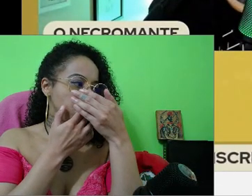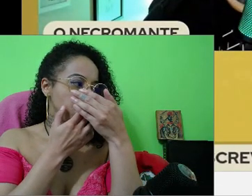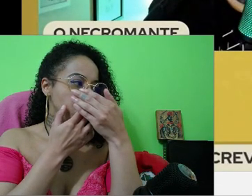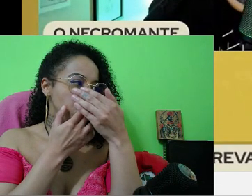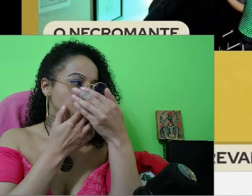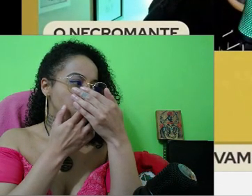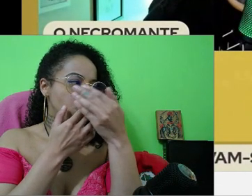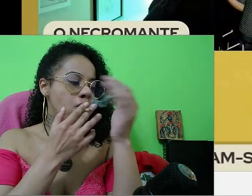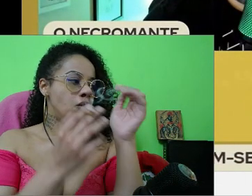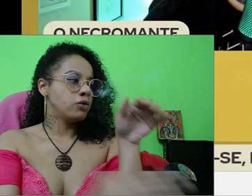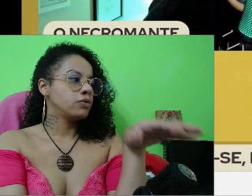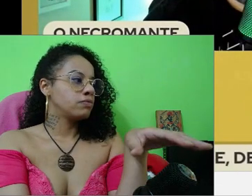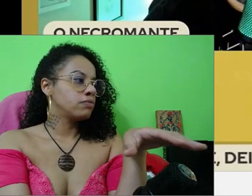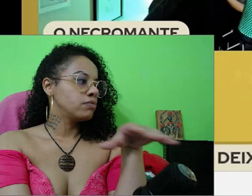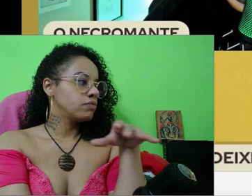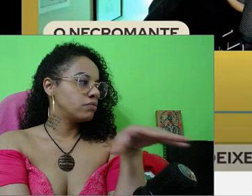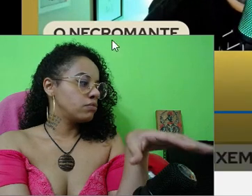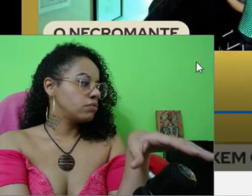Entendeu